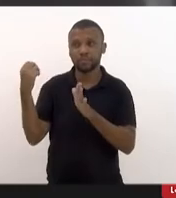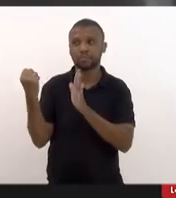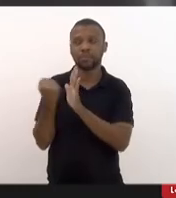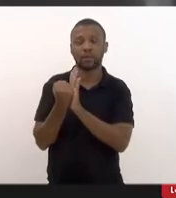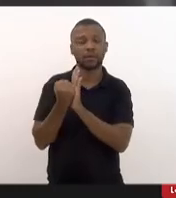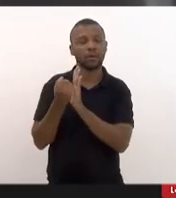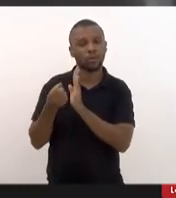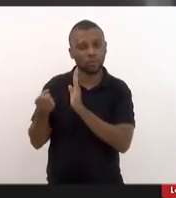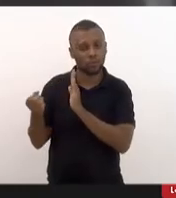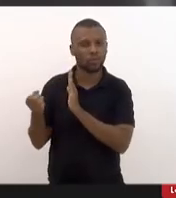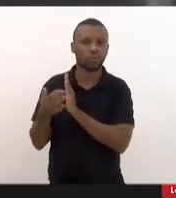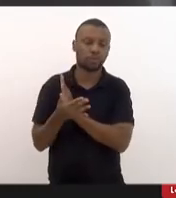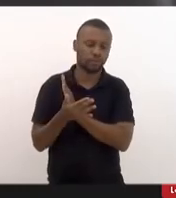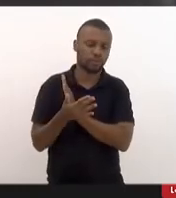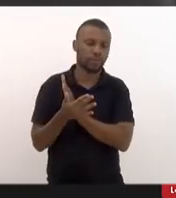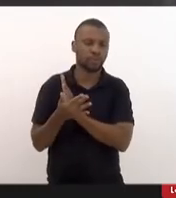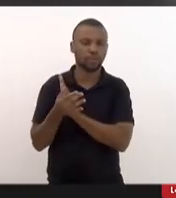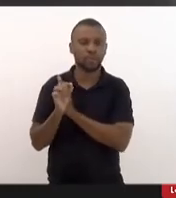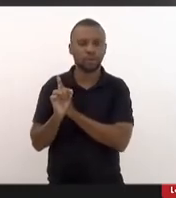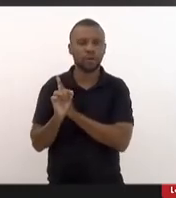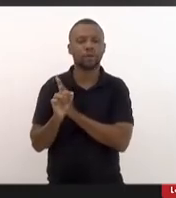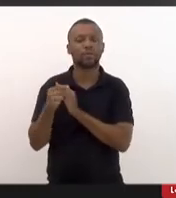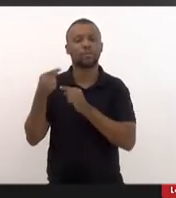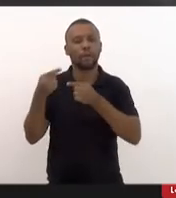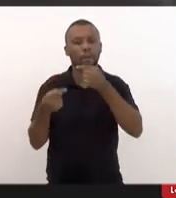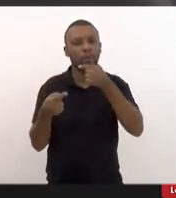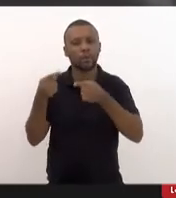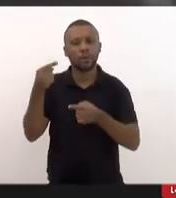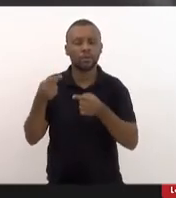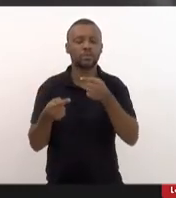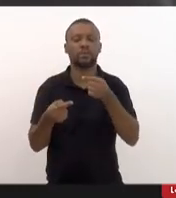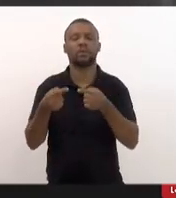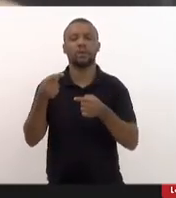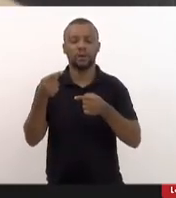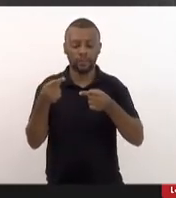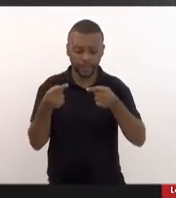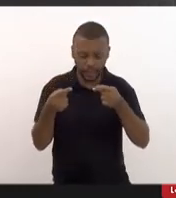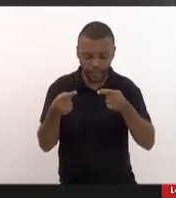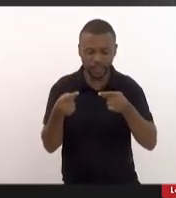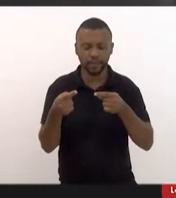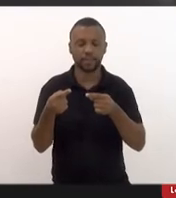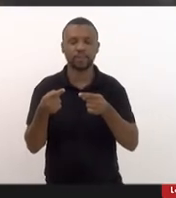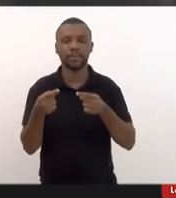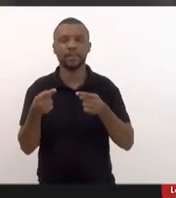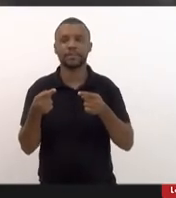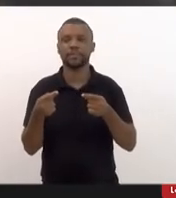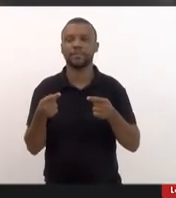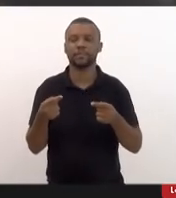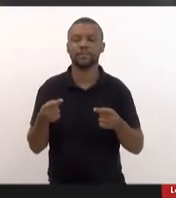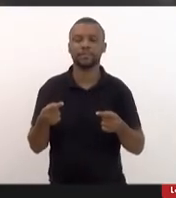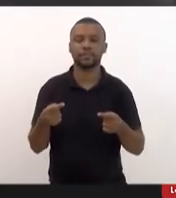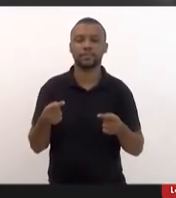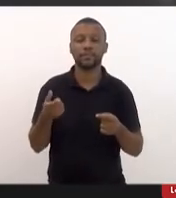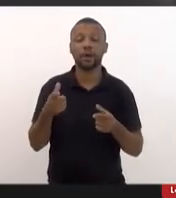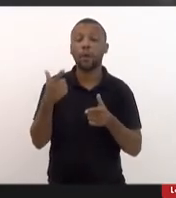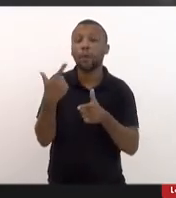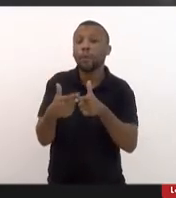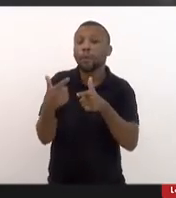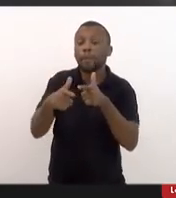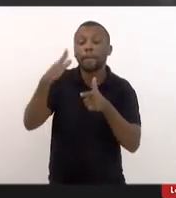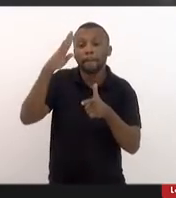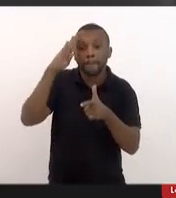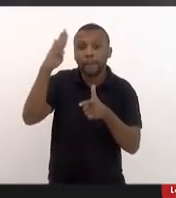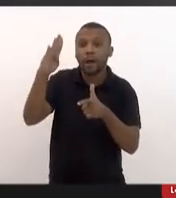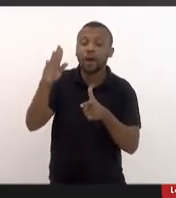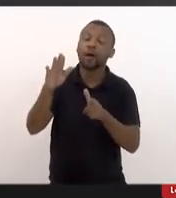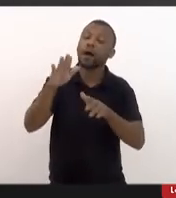questão do arco metropolitano no entendimento. Tá? Passando. Então, a questão, se eu não me